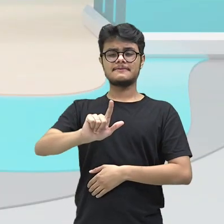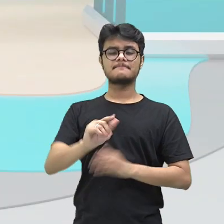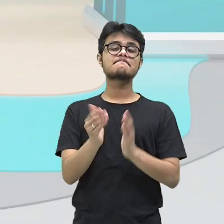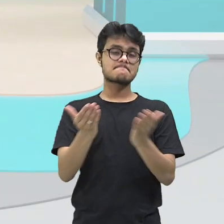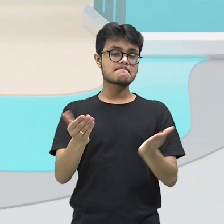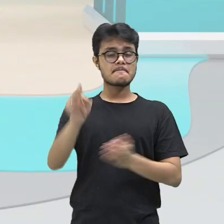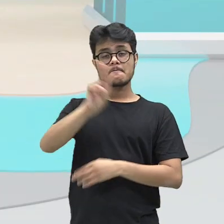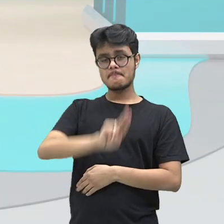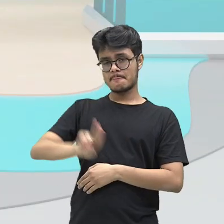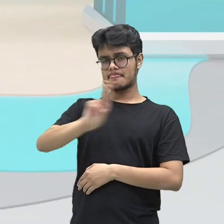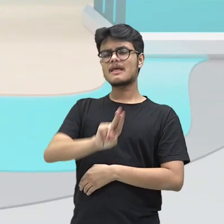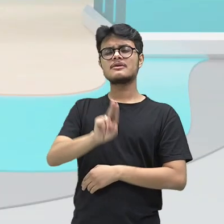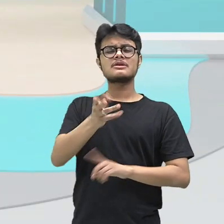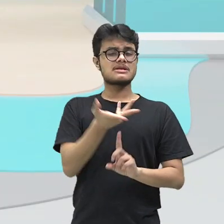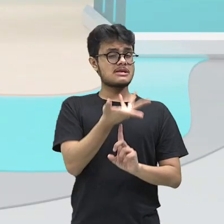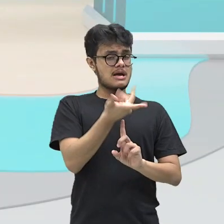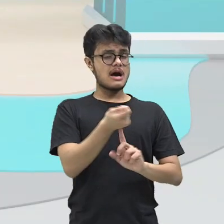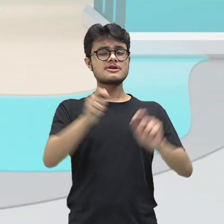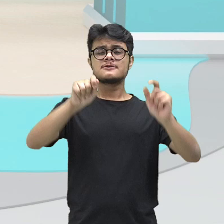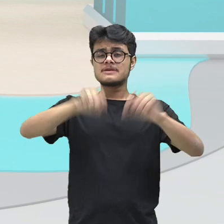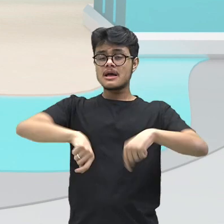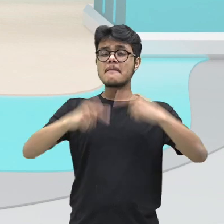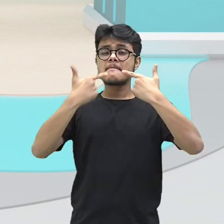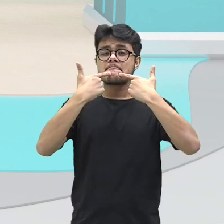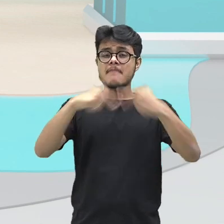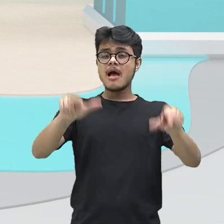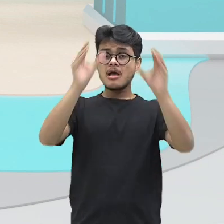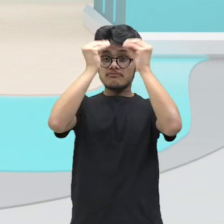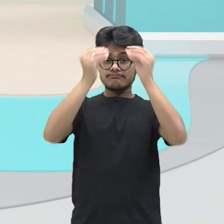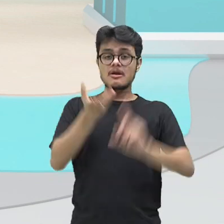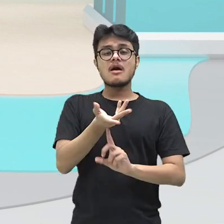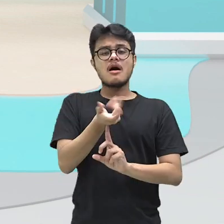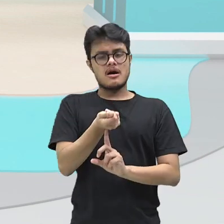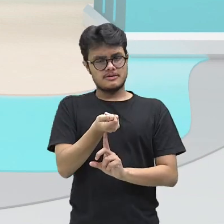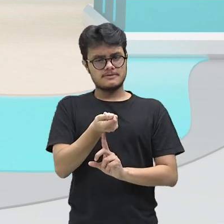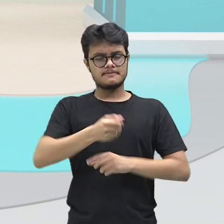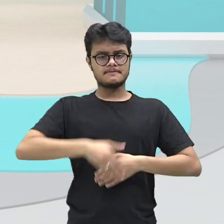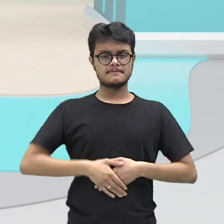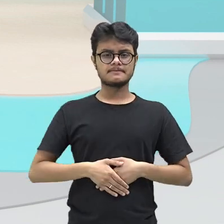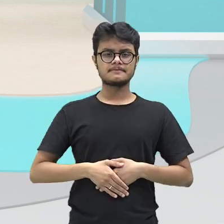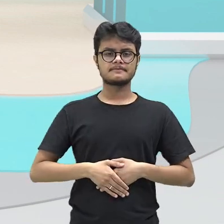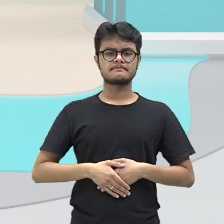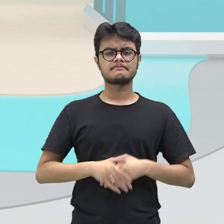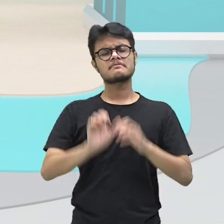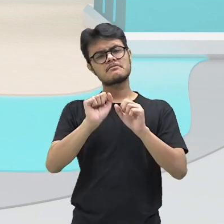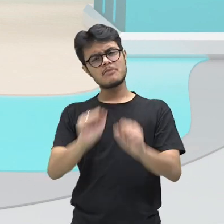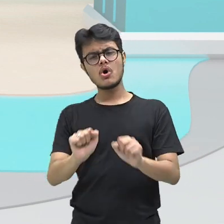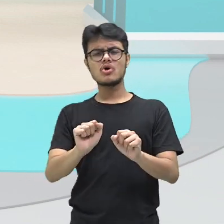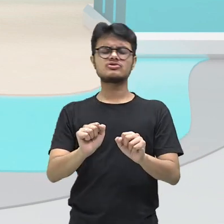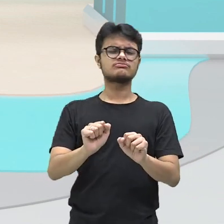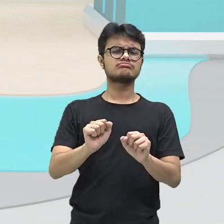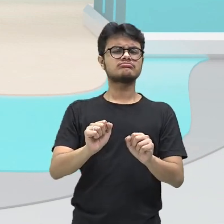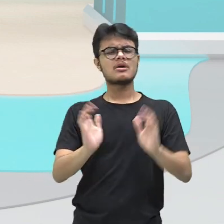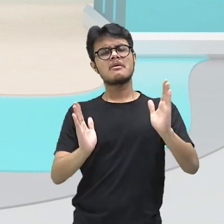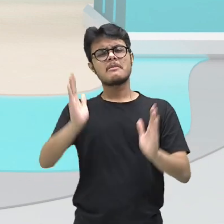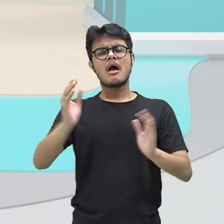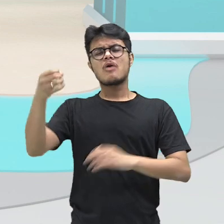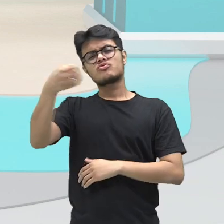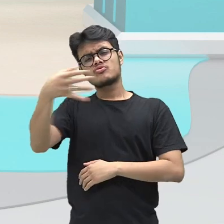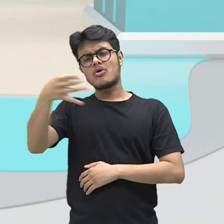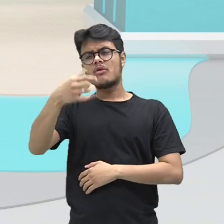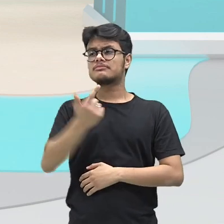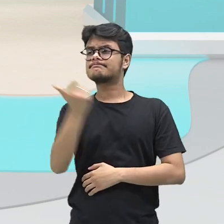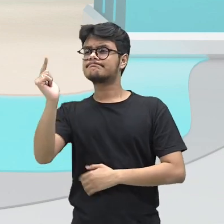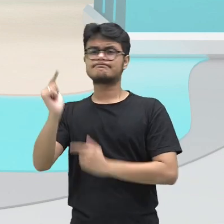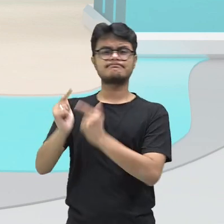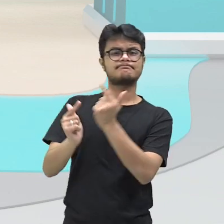nossas linguagens artísticas. E a cada momento a gente pode inventar uma linguagem nova ou se expressar em outras